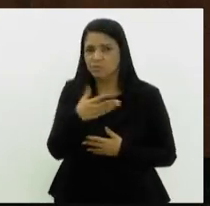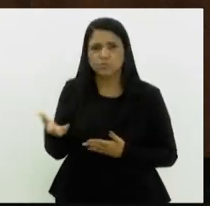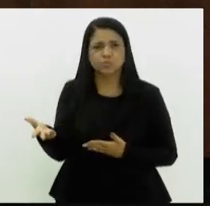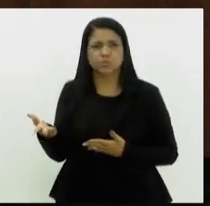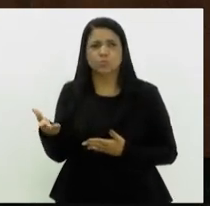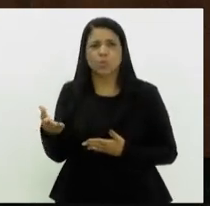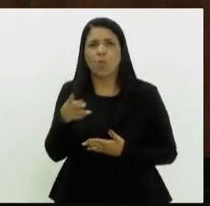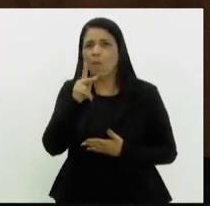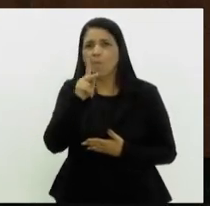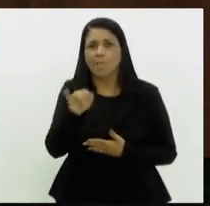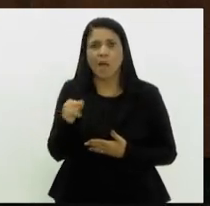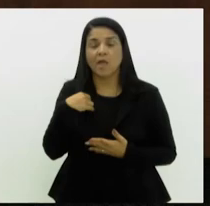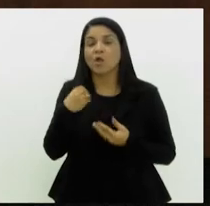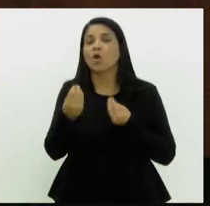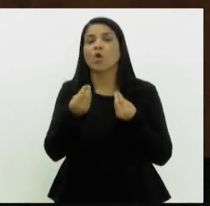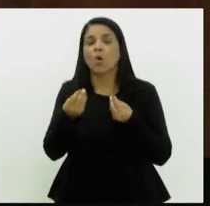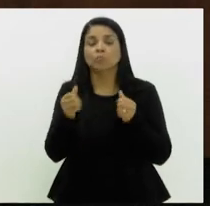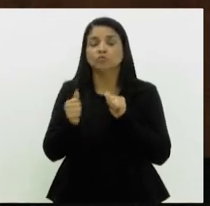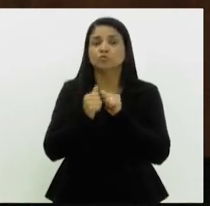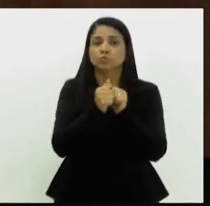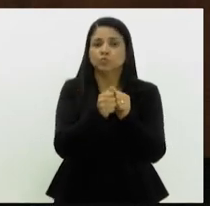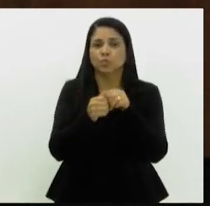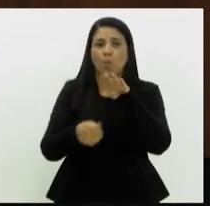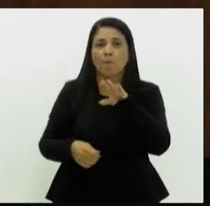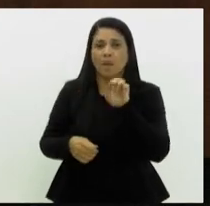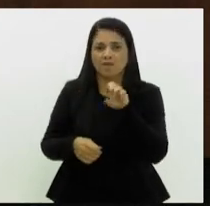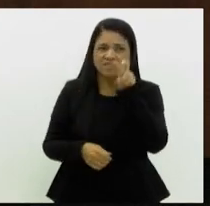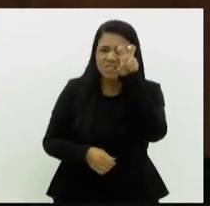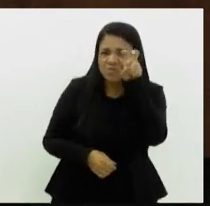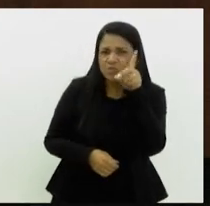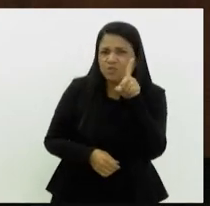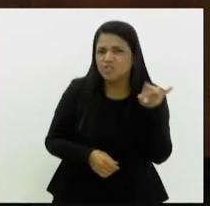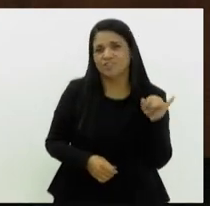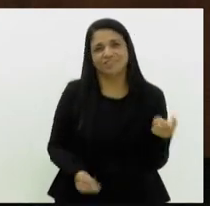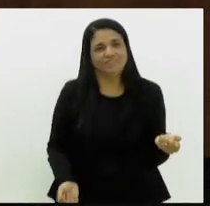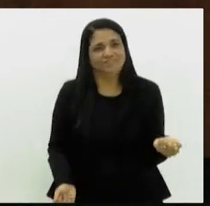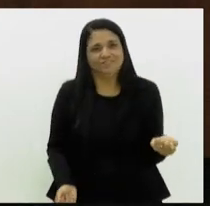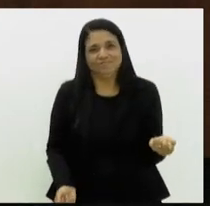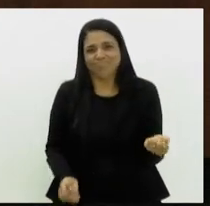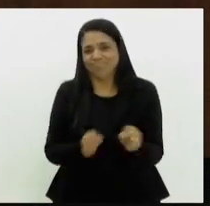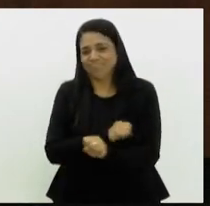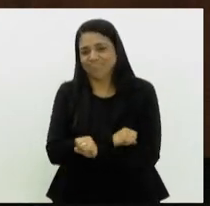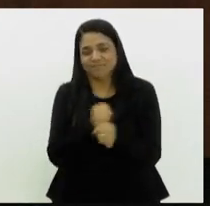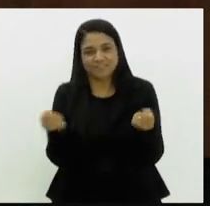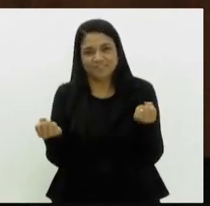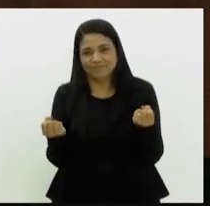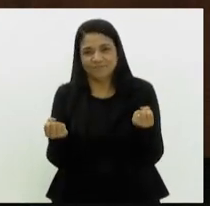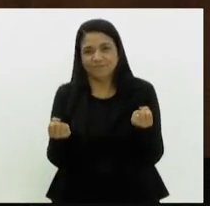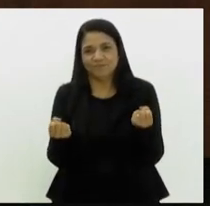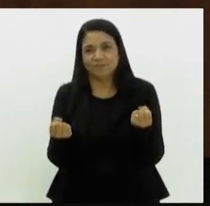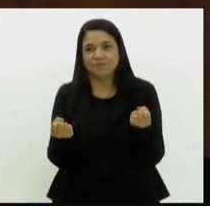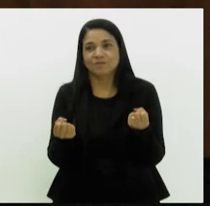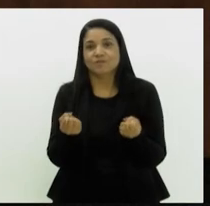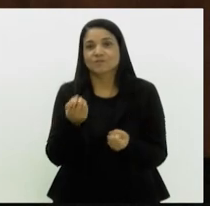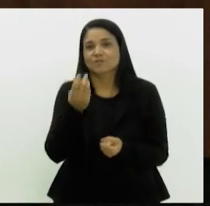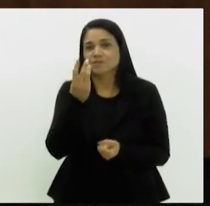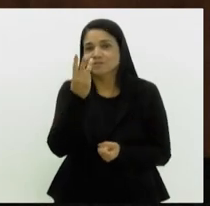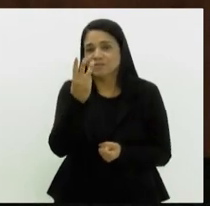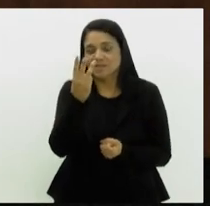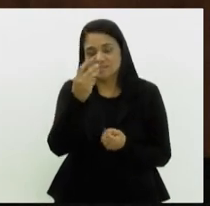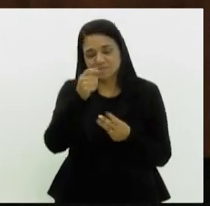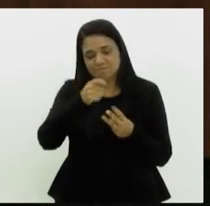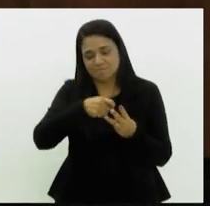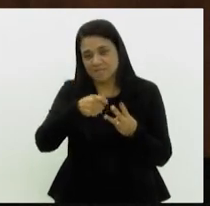sua obrigação cumprida junto da mãe em 5 dias. Isso não existe. Os 3 primeiros meses são